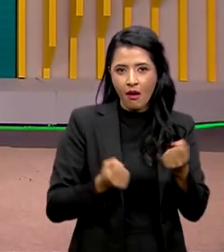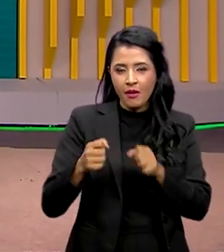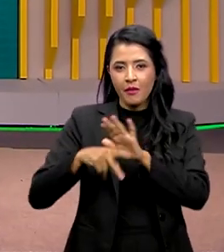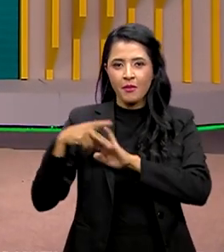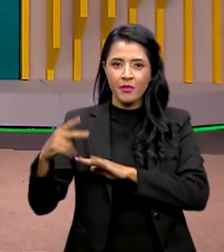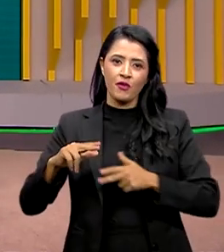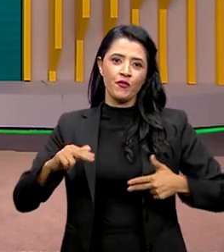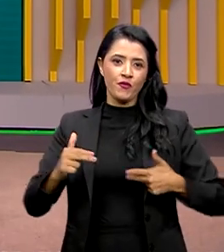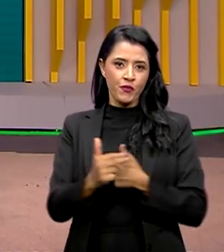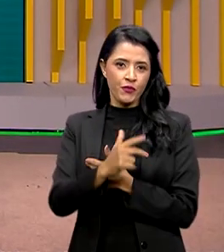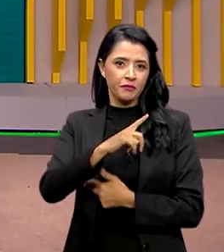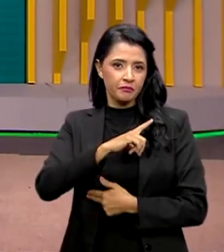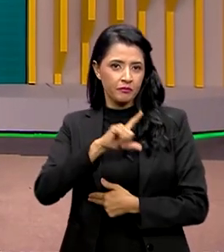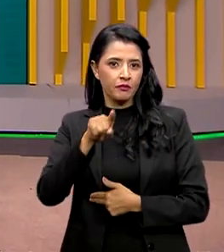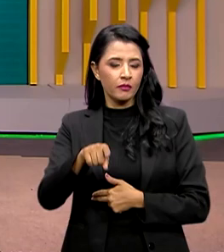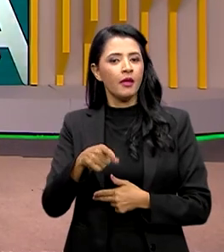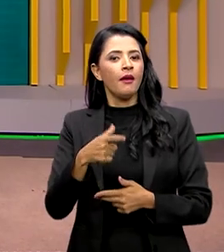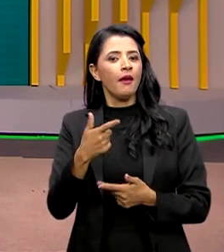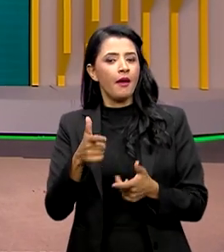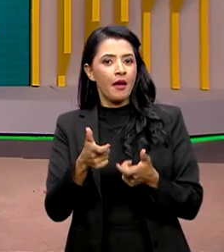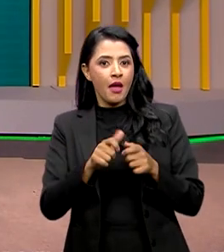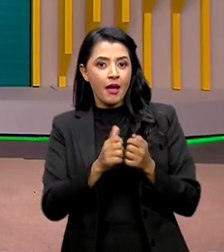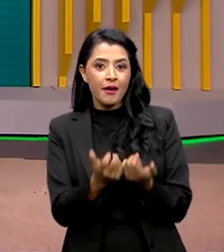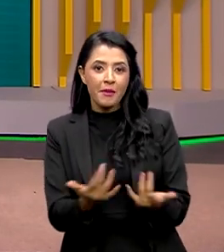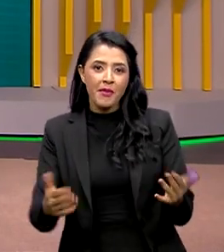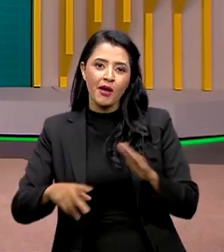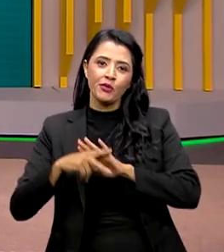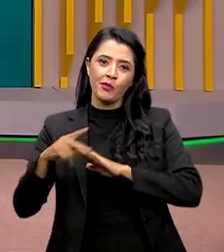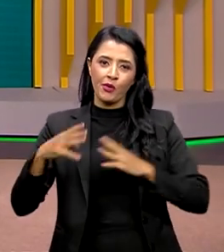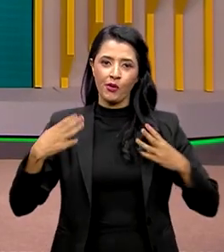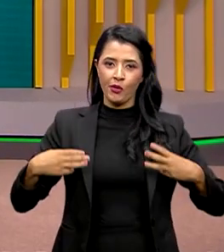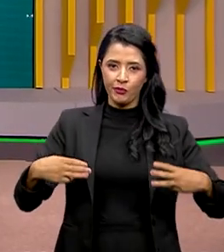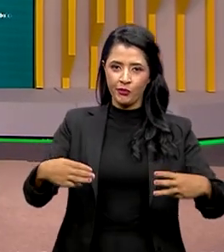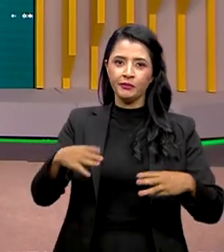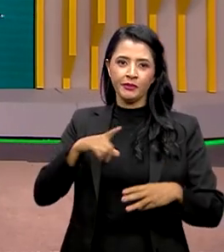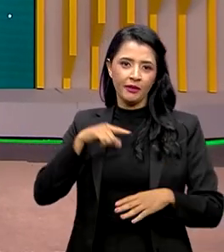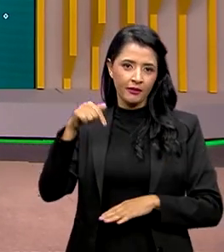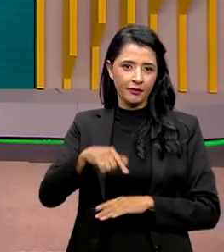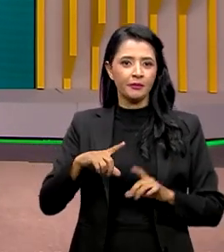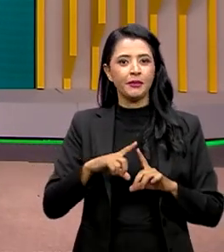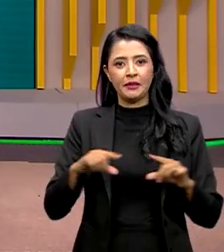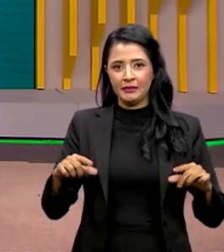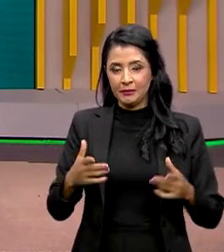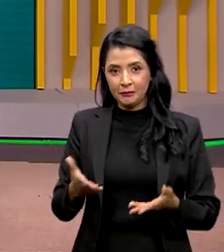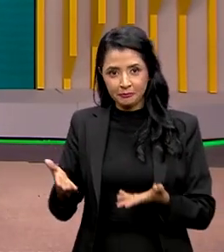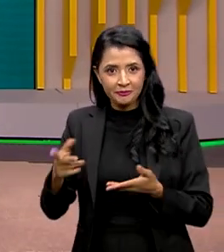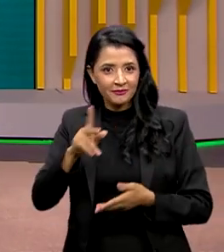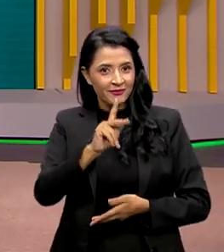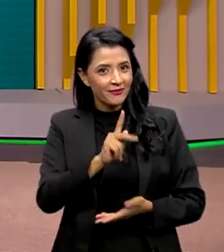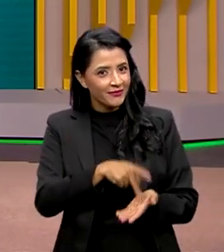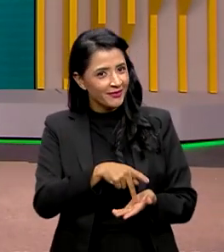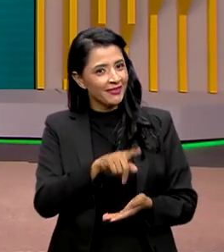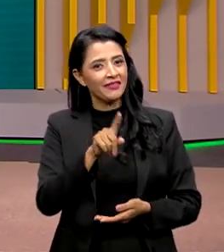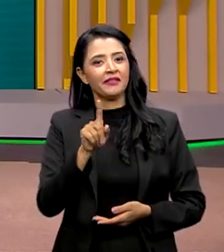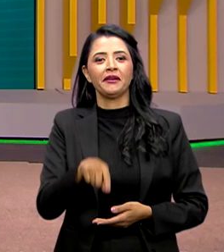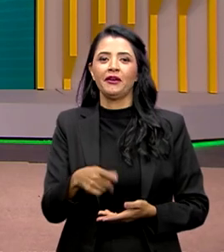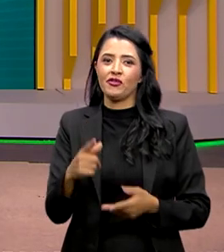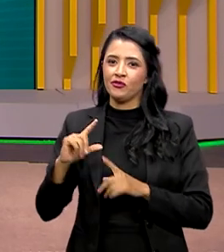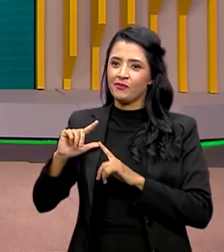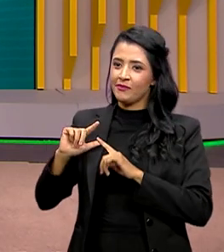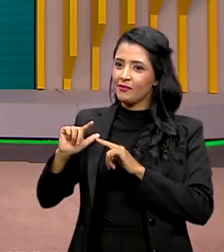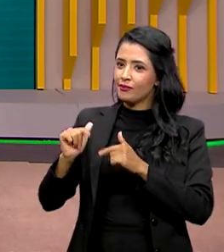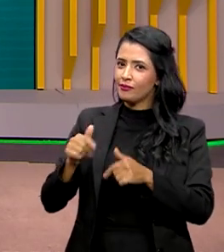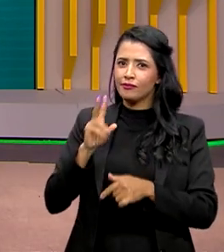pelas Forças Armadas, que tomam parte do gramado da Esplanada dos Ministérios aqui em Brasília. É verdade, Gabi, já é uma